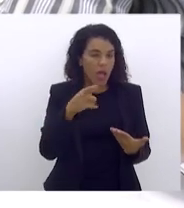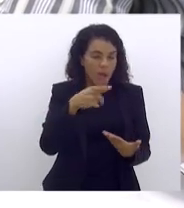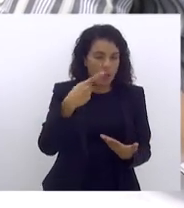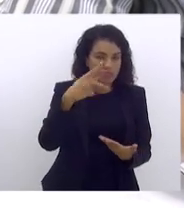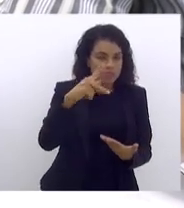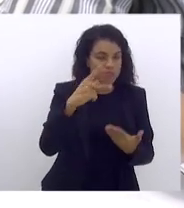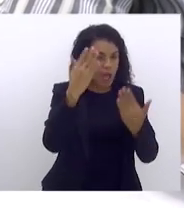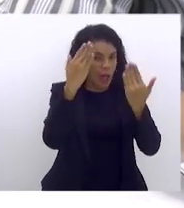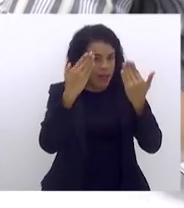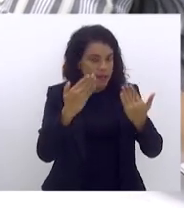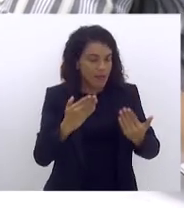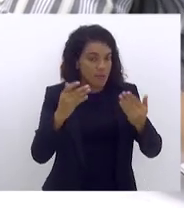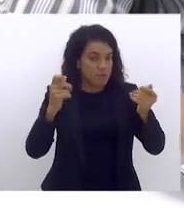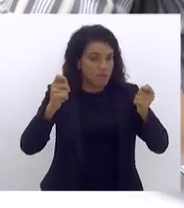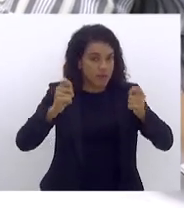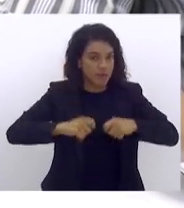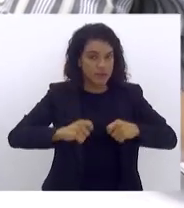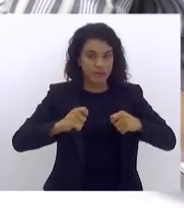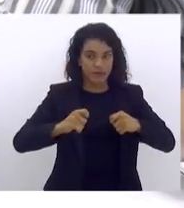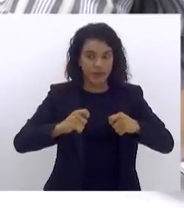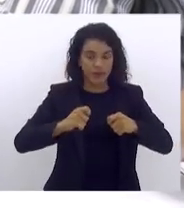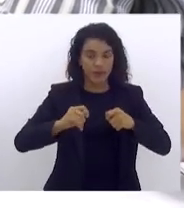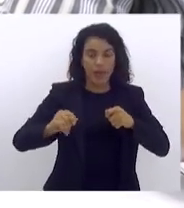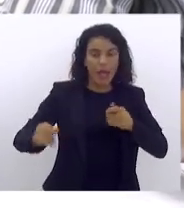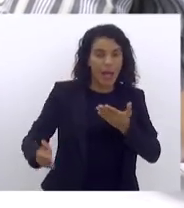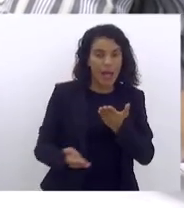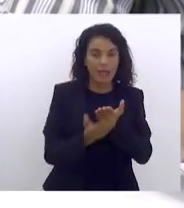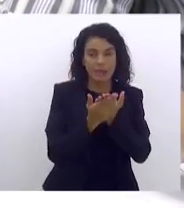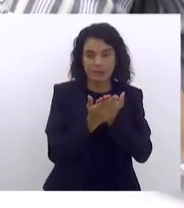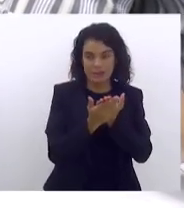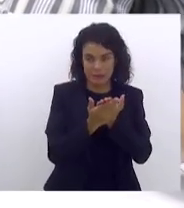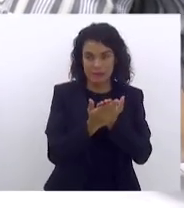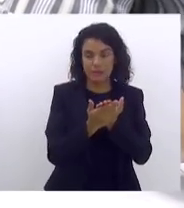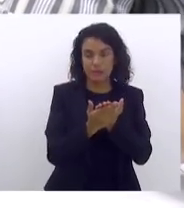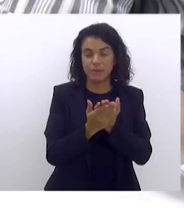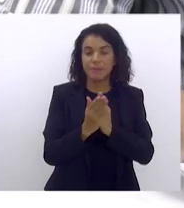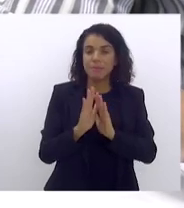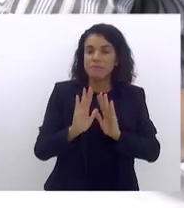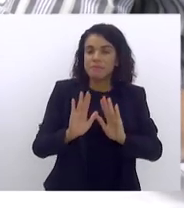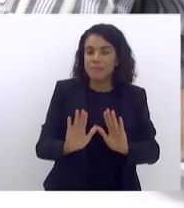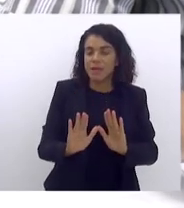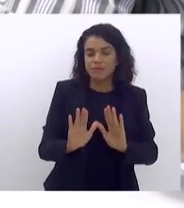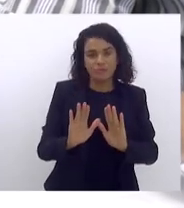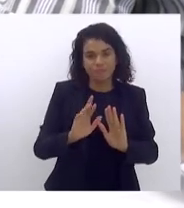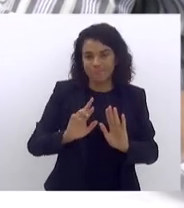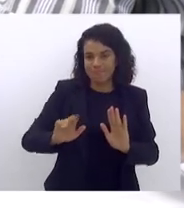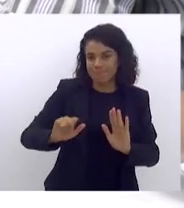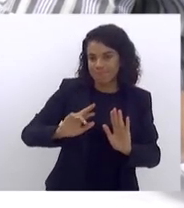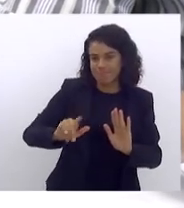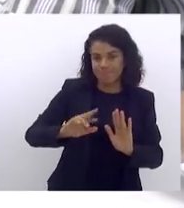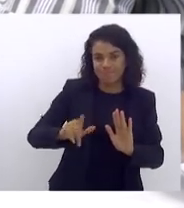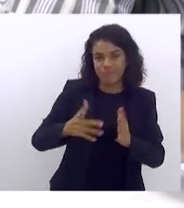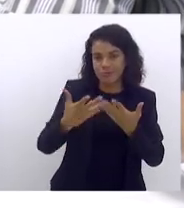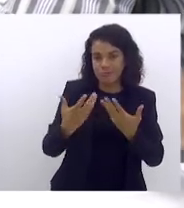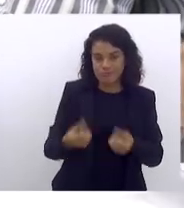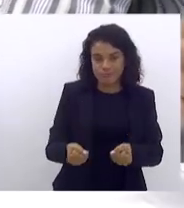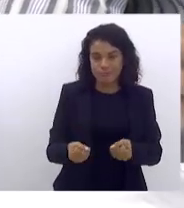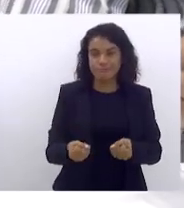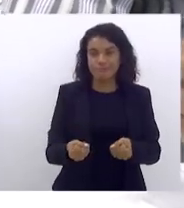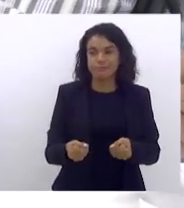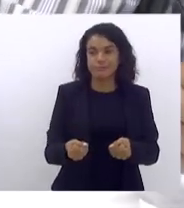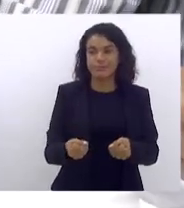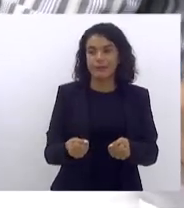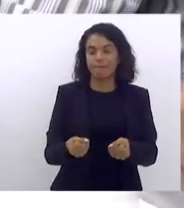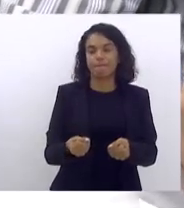analisar uma possível anexação. Caso não seja esse